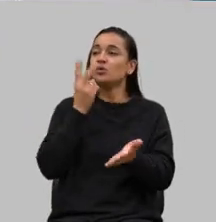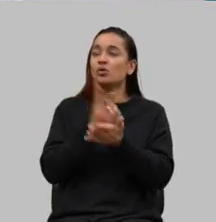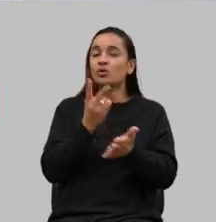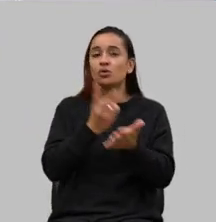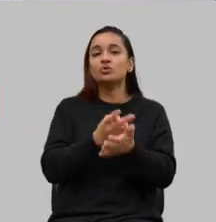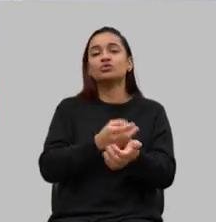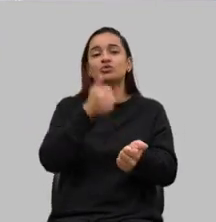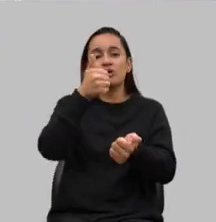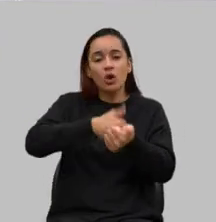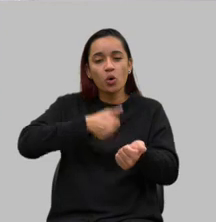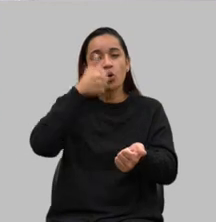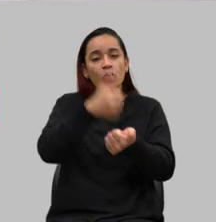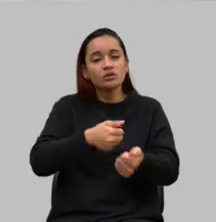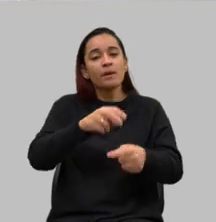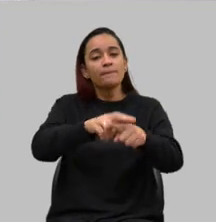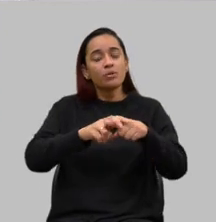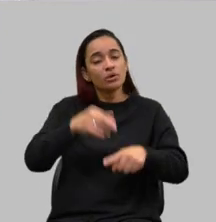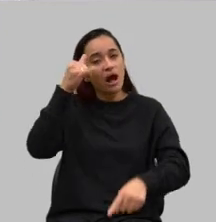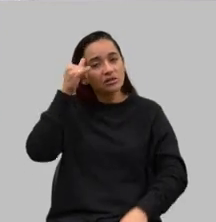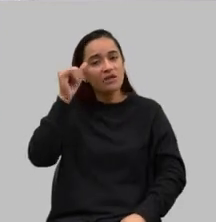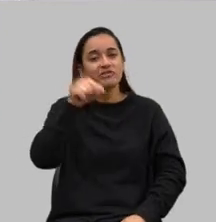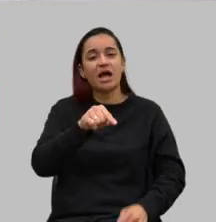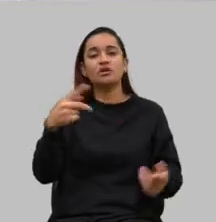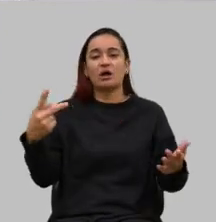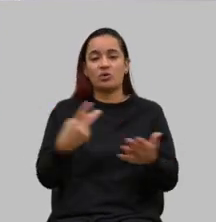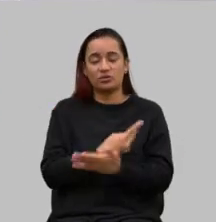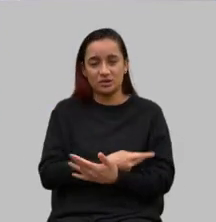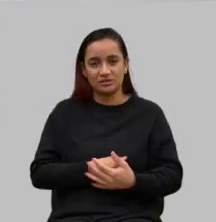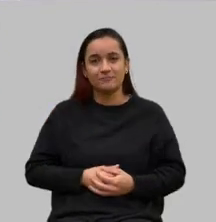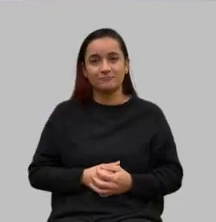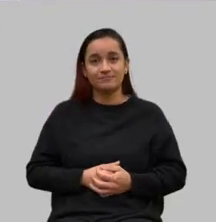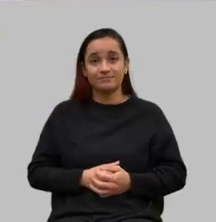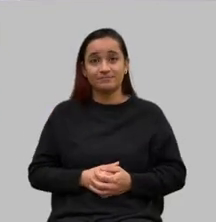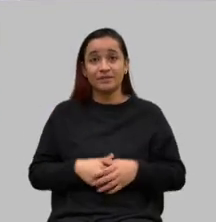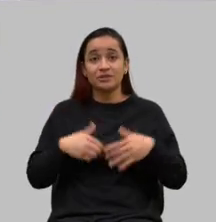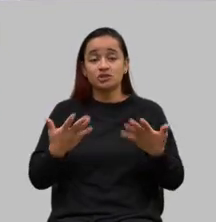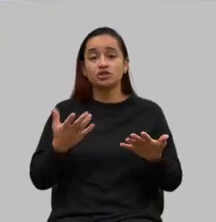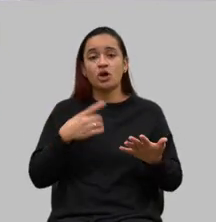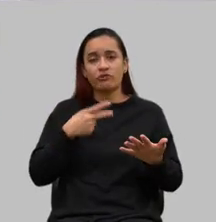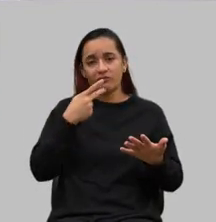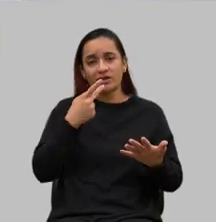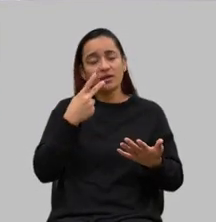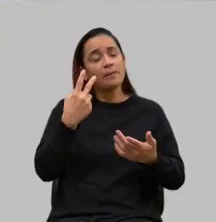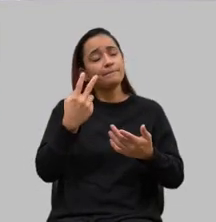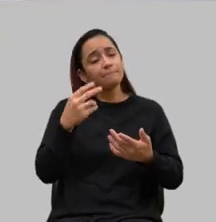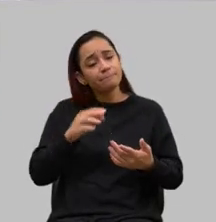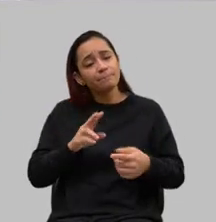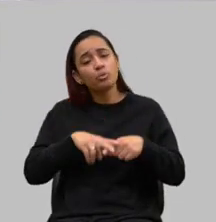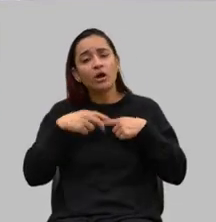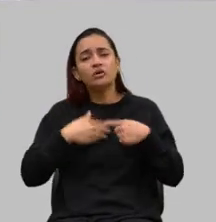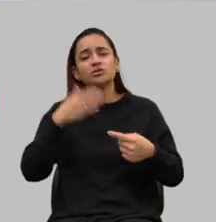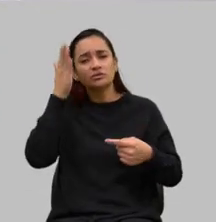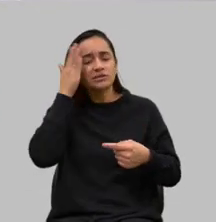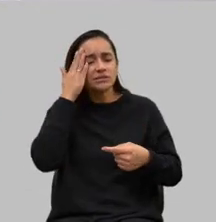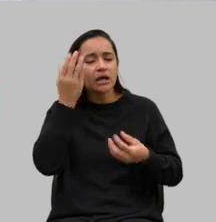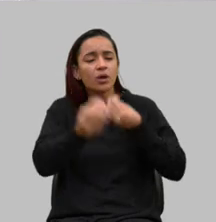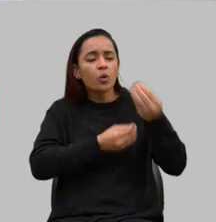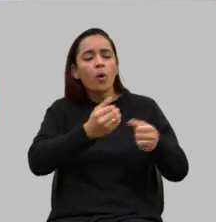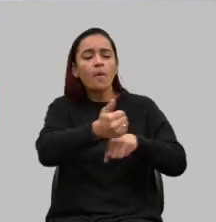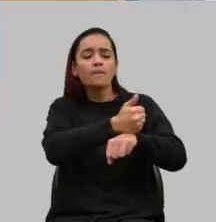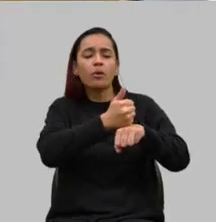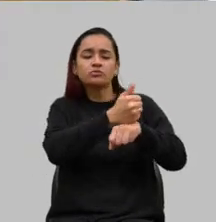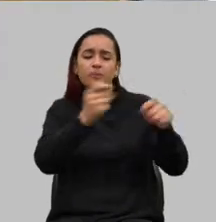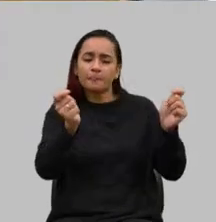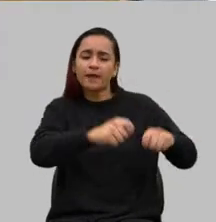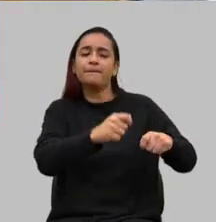tudo aconteça Então é só realmente dando Esse testemunho que eu sei da competência de você Marília eh de todos